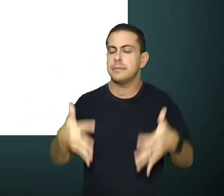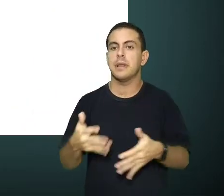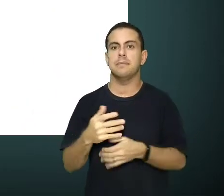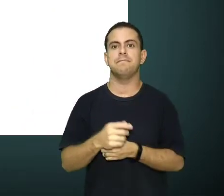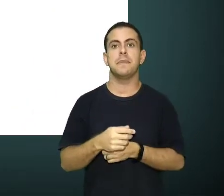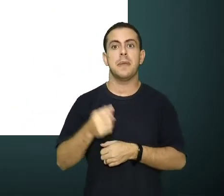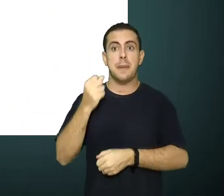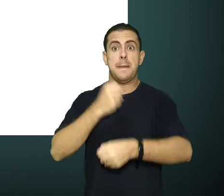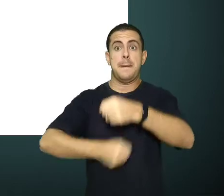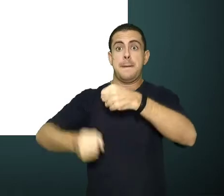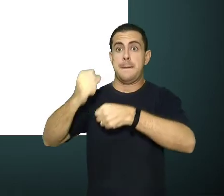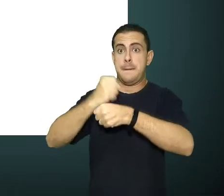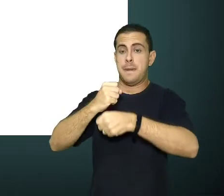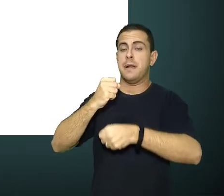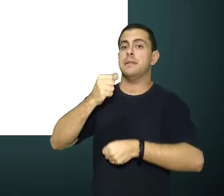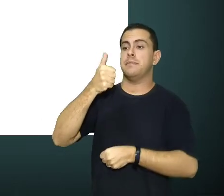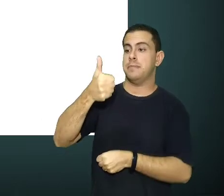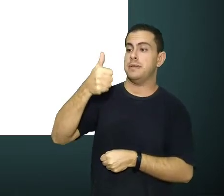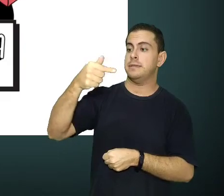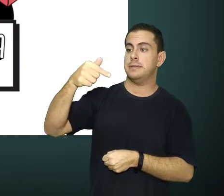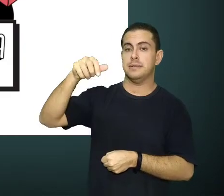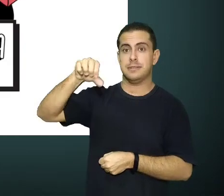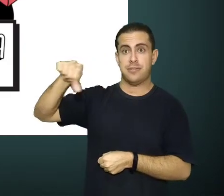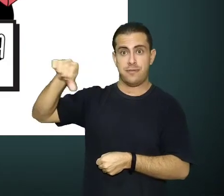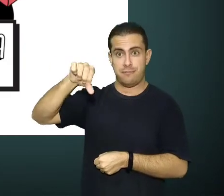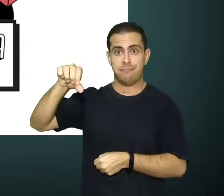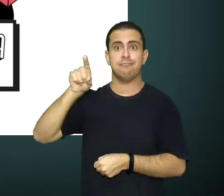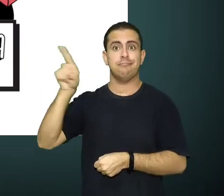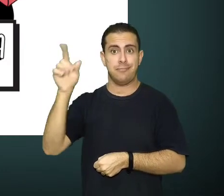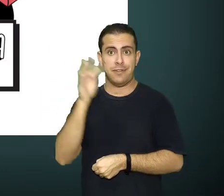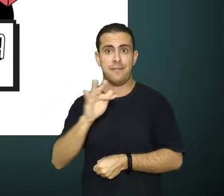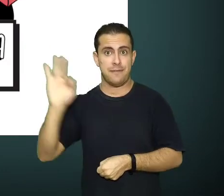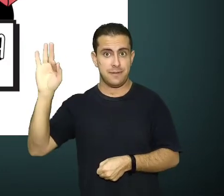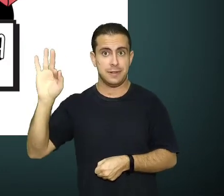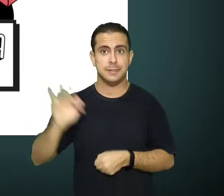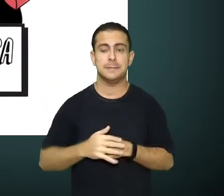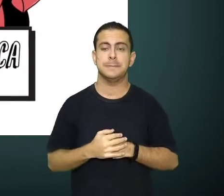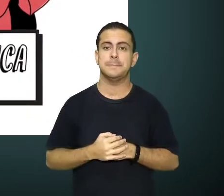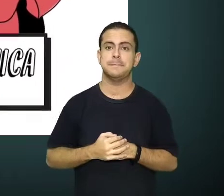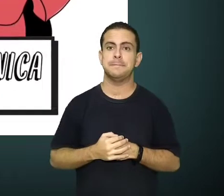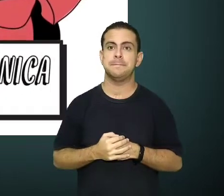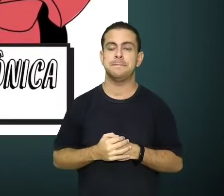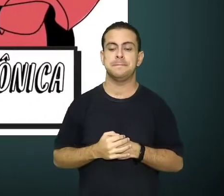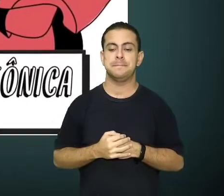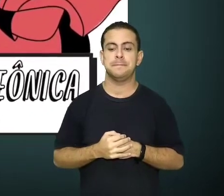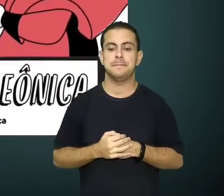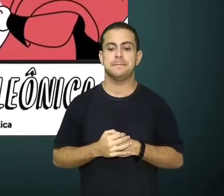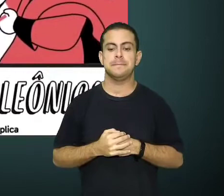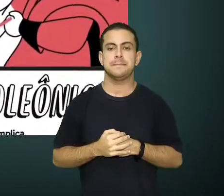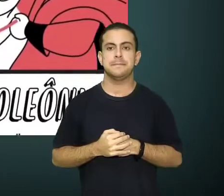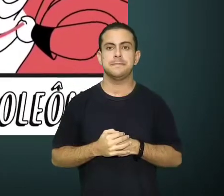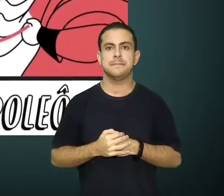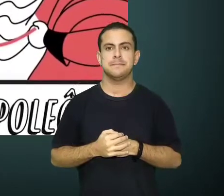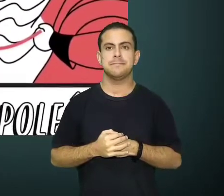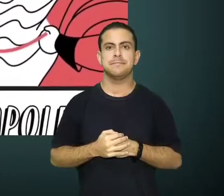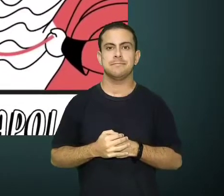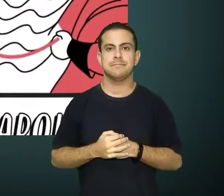início. Estamos na França. O ano é 1799.